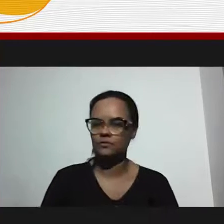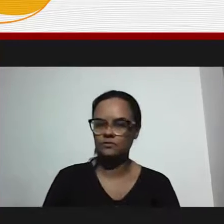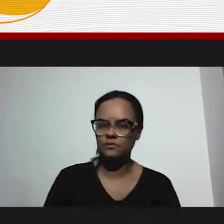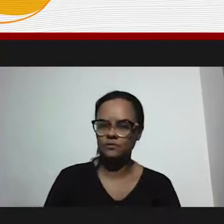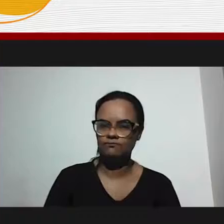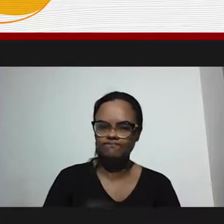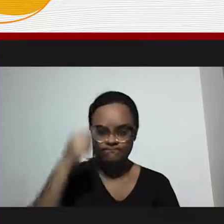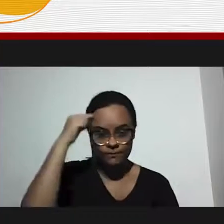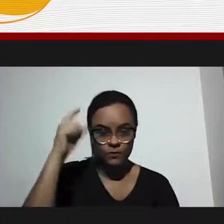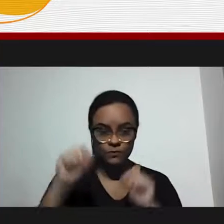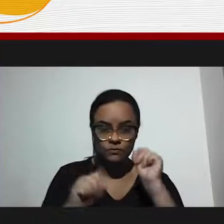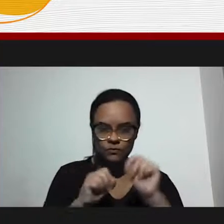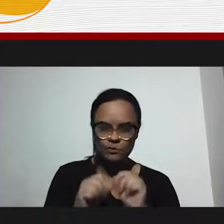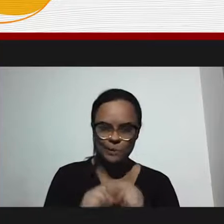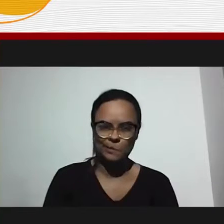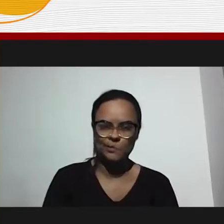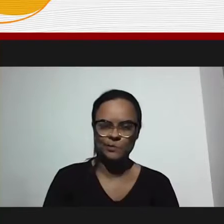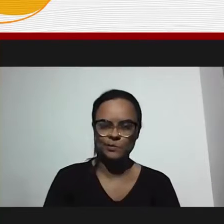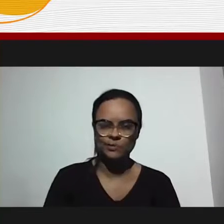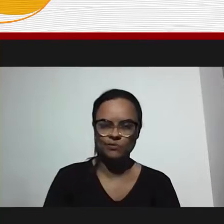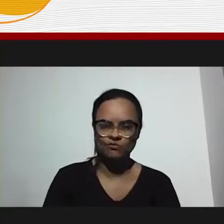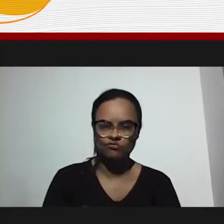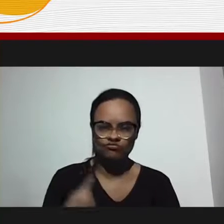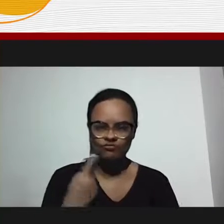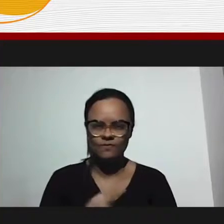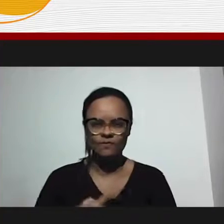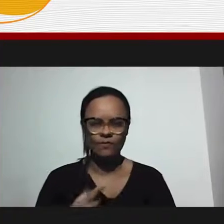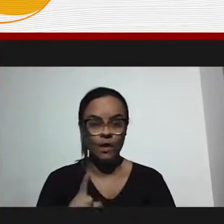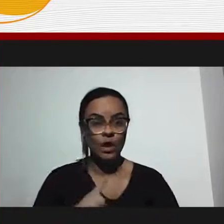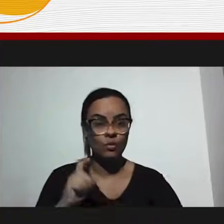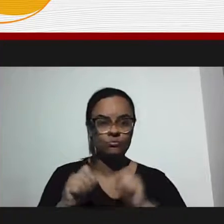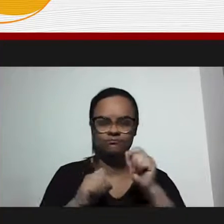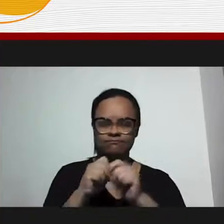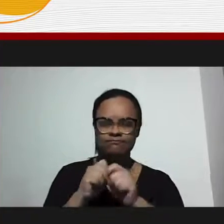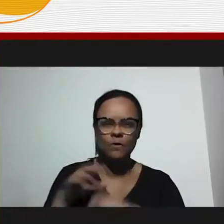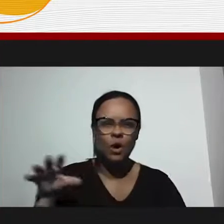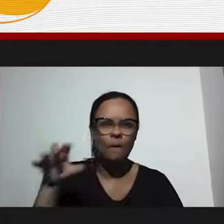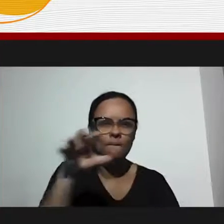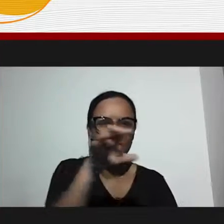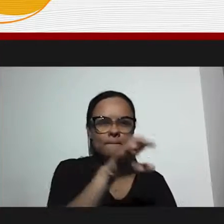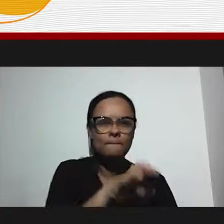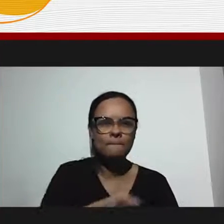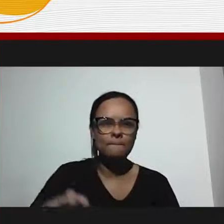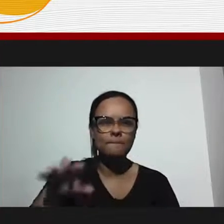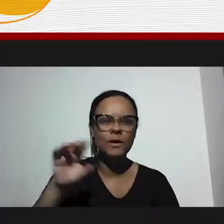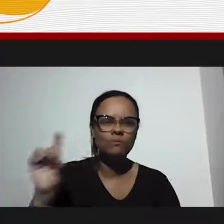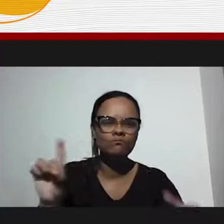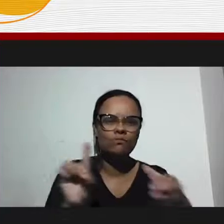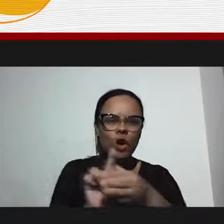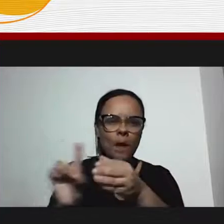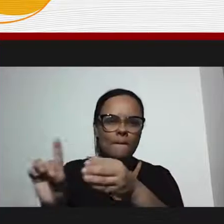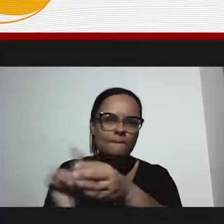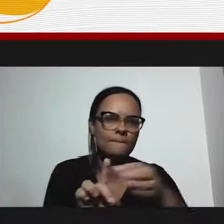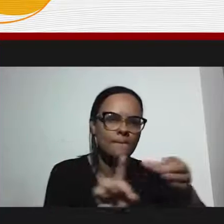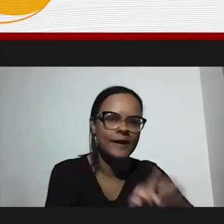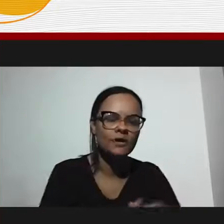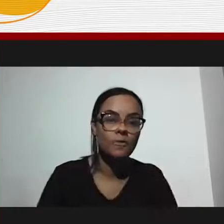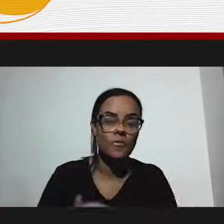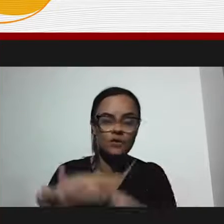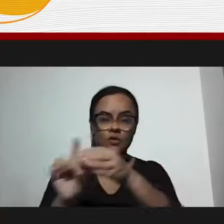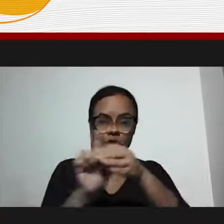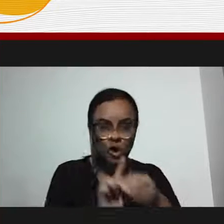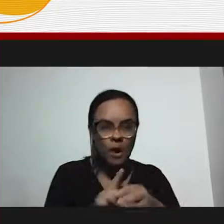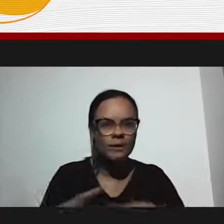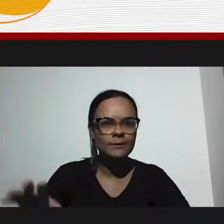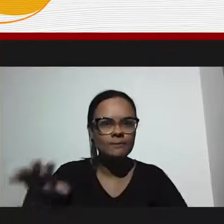eu penso assim, que nós temos que estar em todas, infiltrados, nós, pessoas com deficiência, estarmos em todos